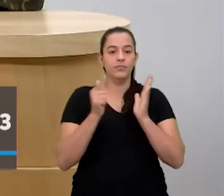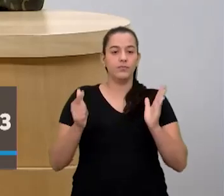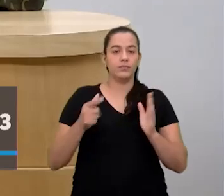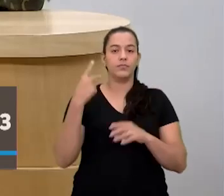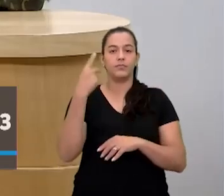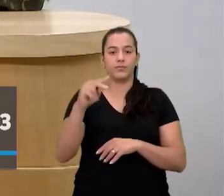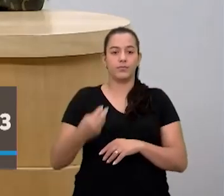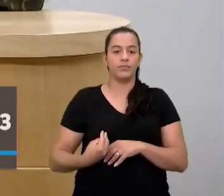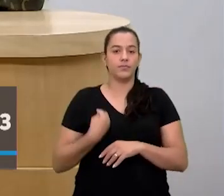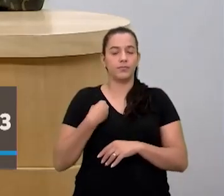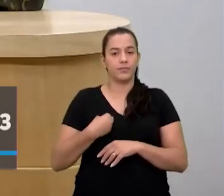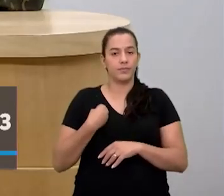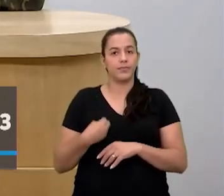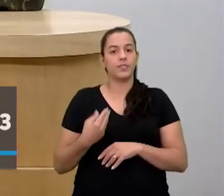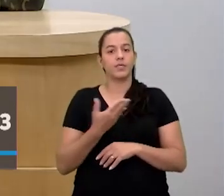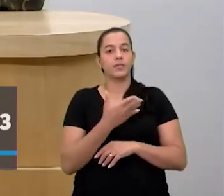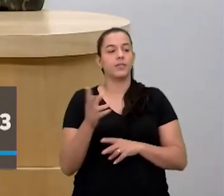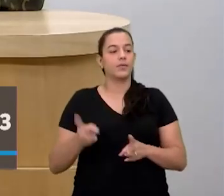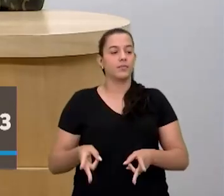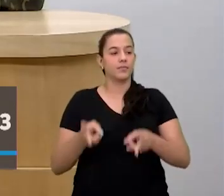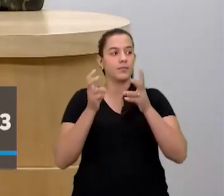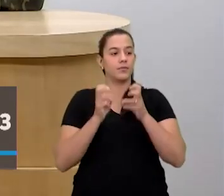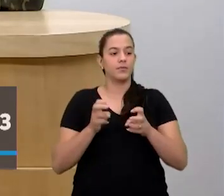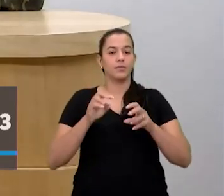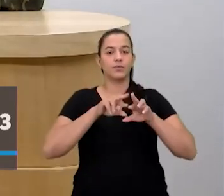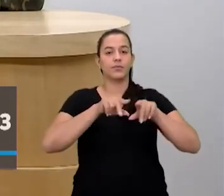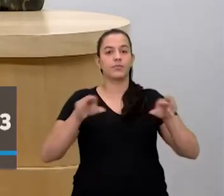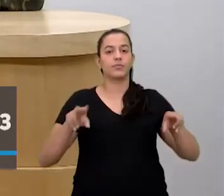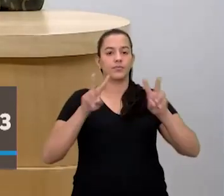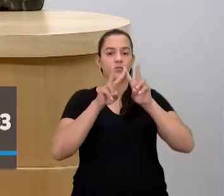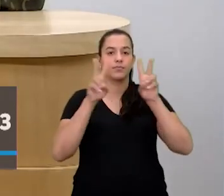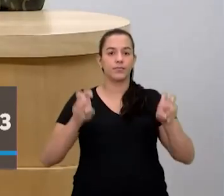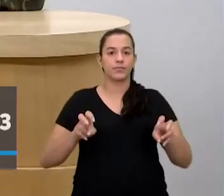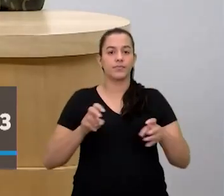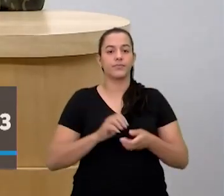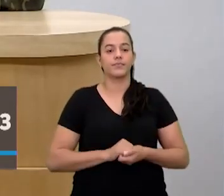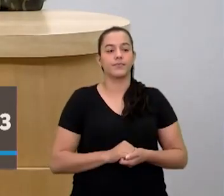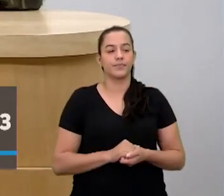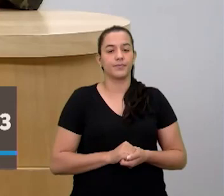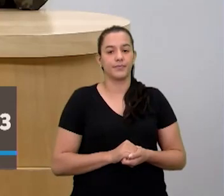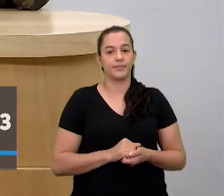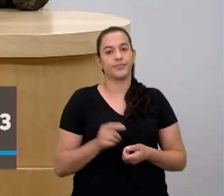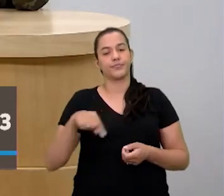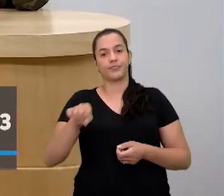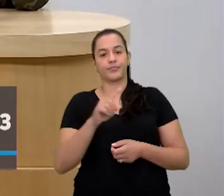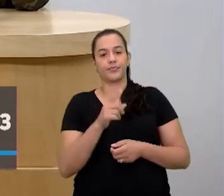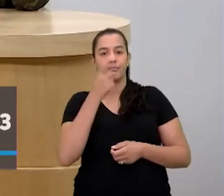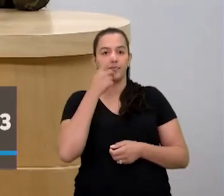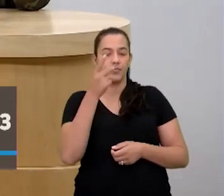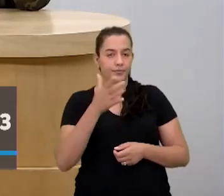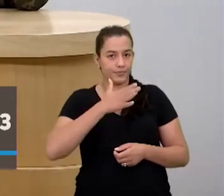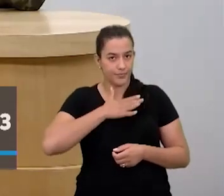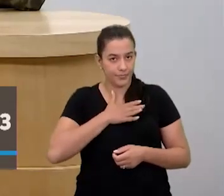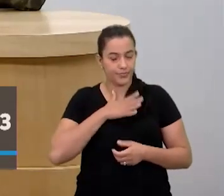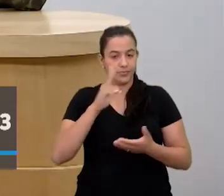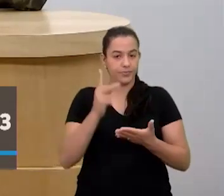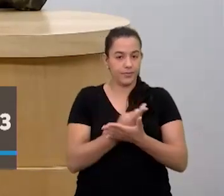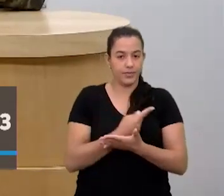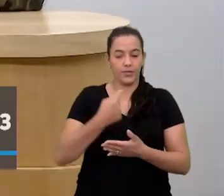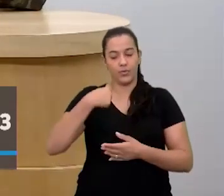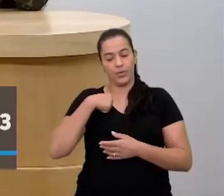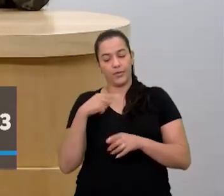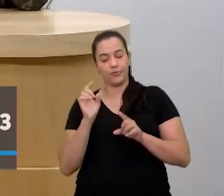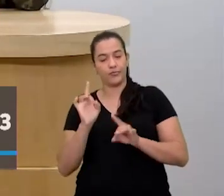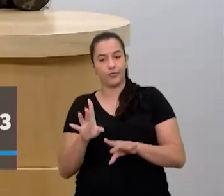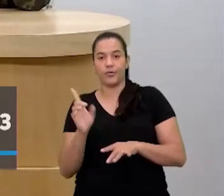Sim. E percebam como é que esses jornais tratam desses temas. Assim, não falou do jeito que eu gosto, tá errado. Cuidado. Verdade. Nem tudo é do jeito que a gente gosta. É uma coisa